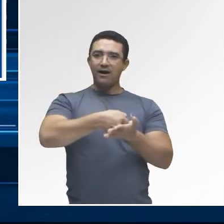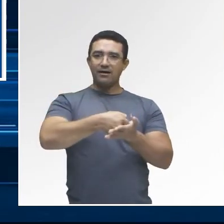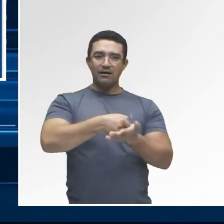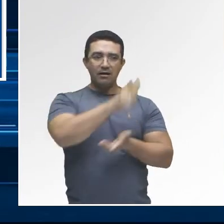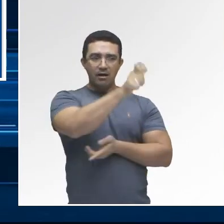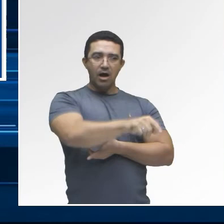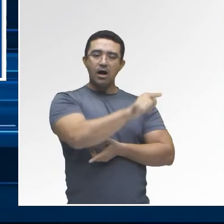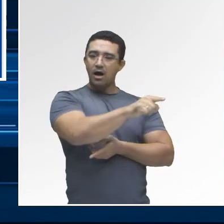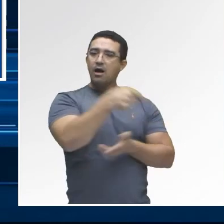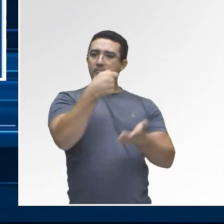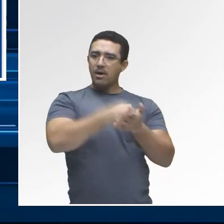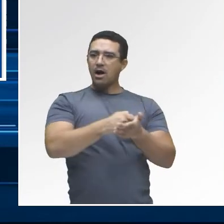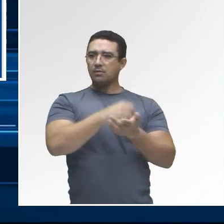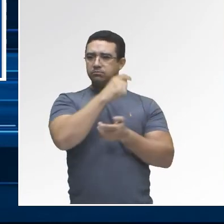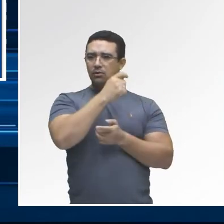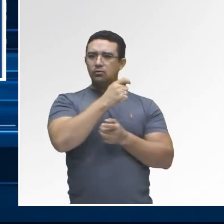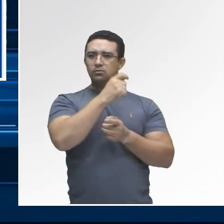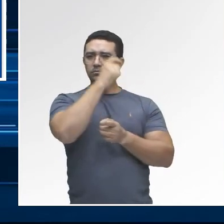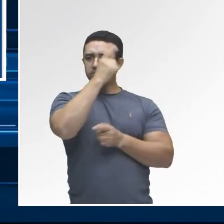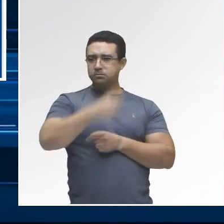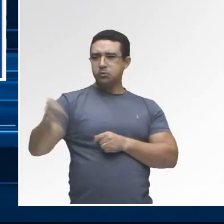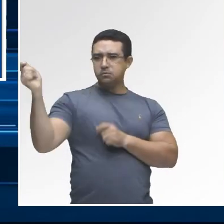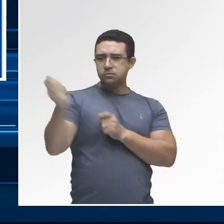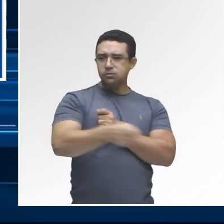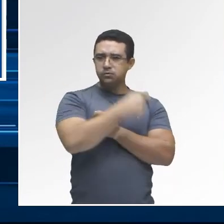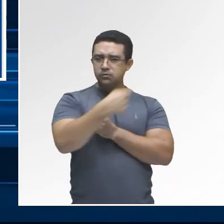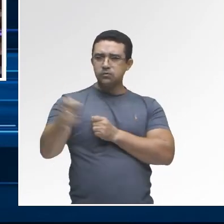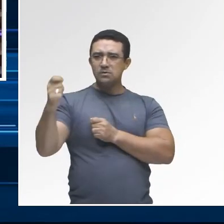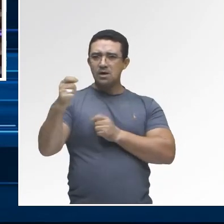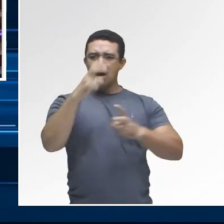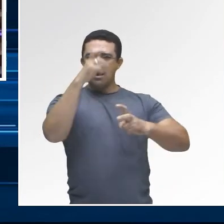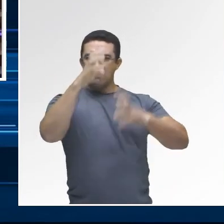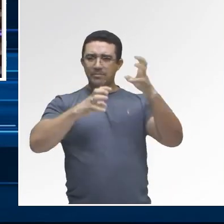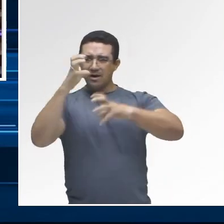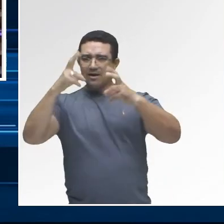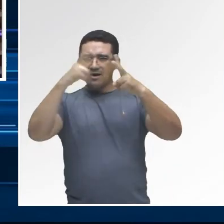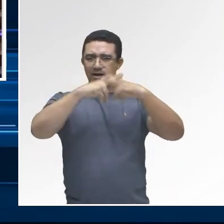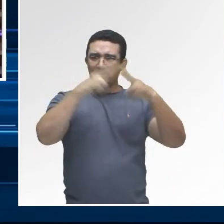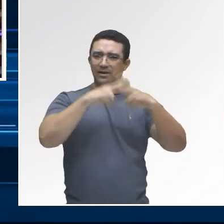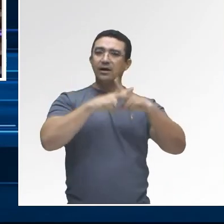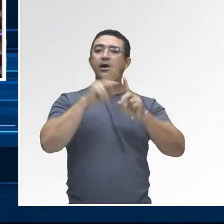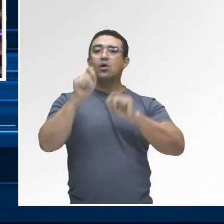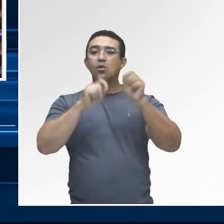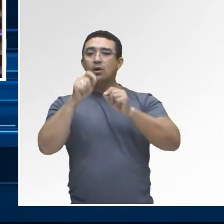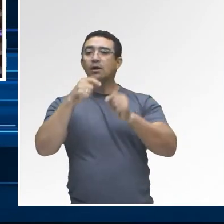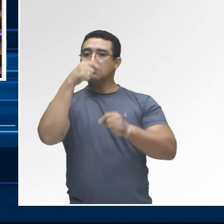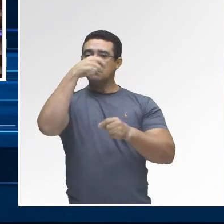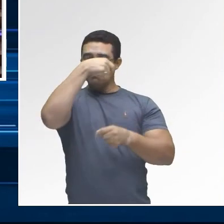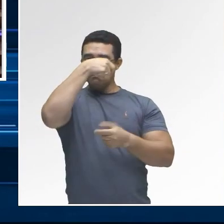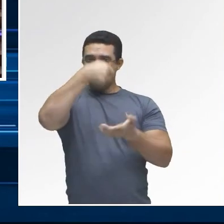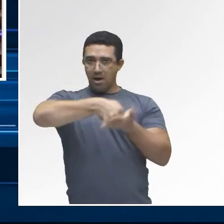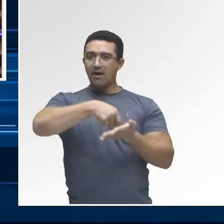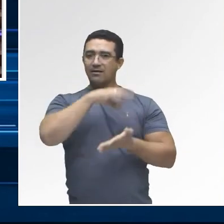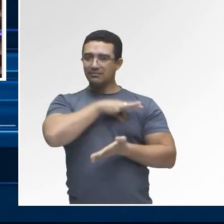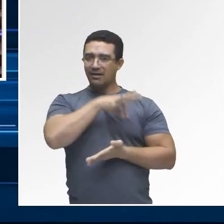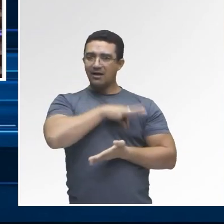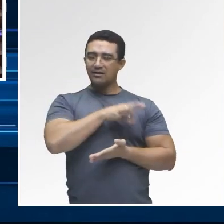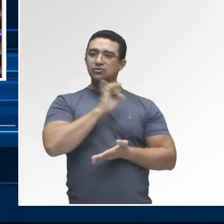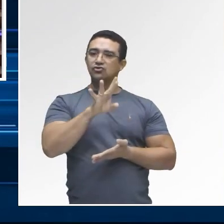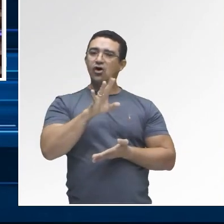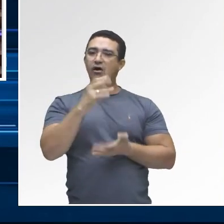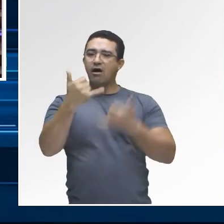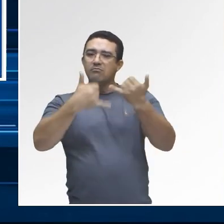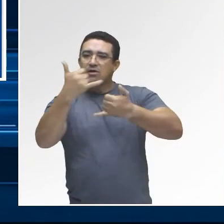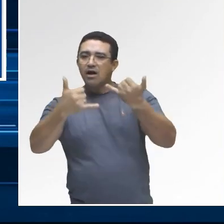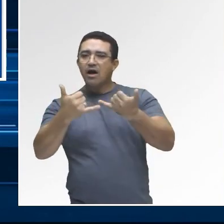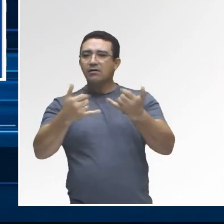grande revolta que vai sacudir aí a estrutura da sociedade romana, porque vai ser difícil de ser contornada. Essa